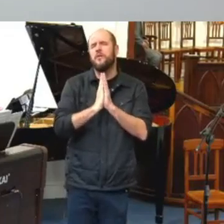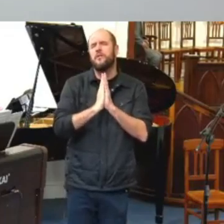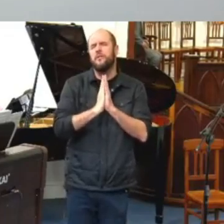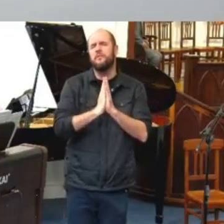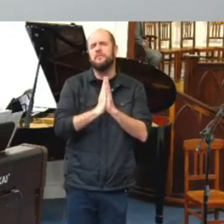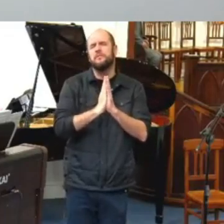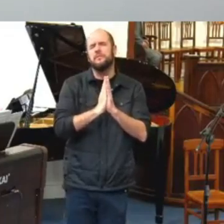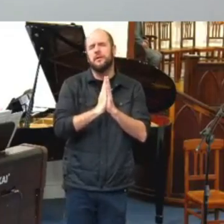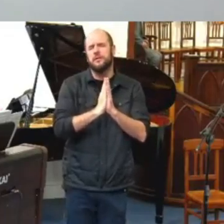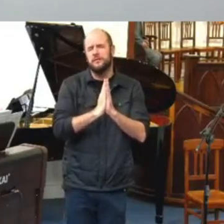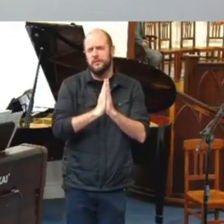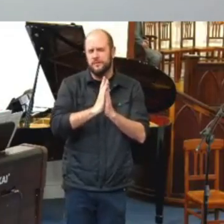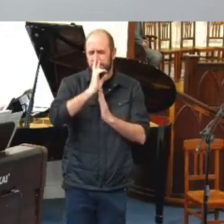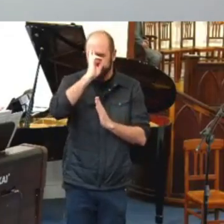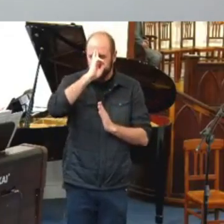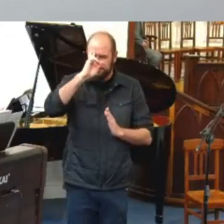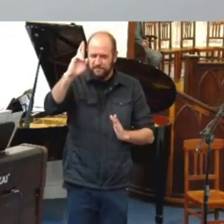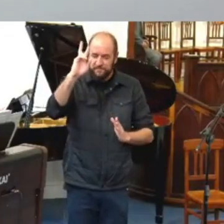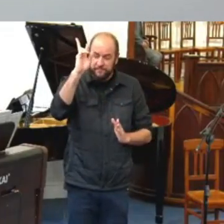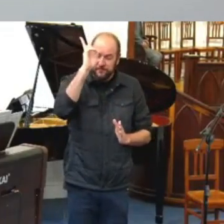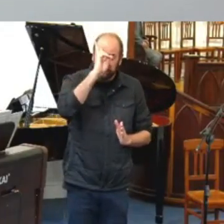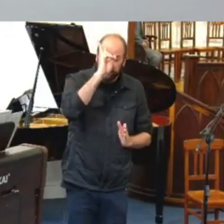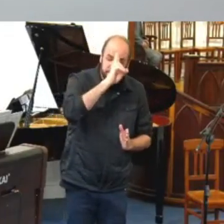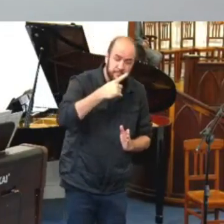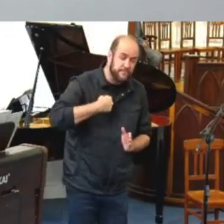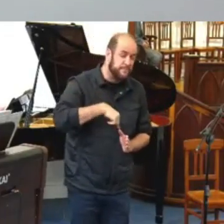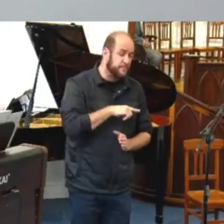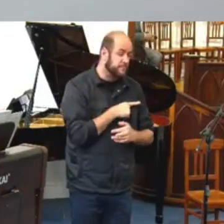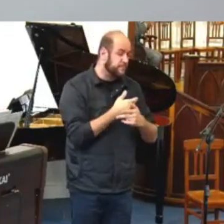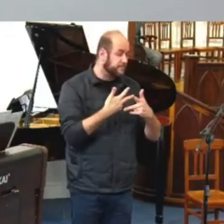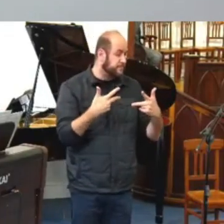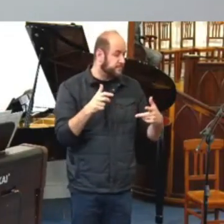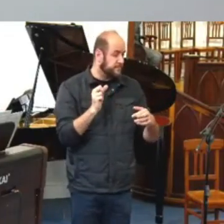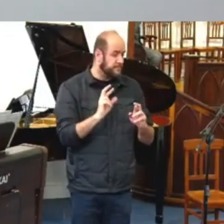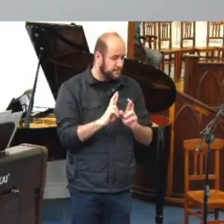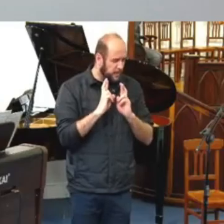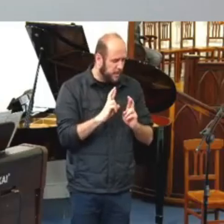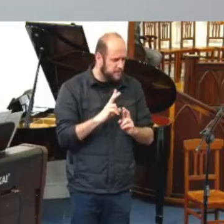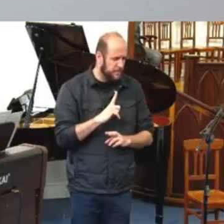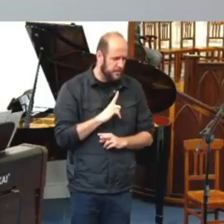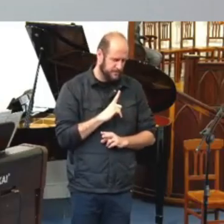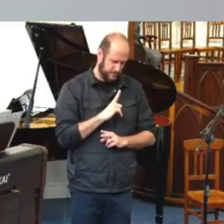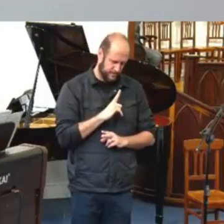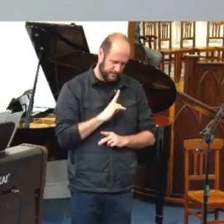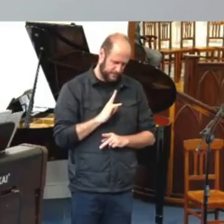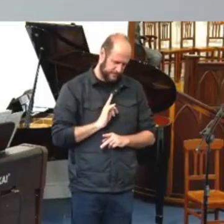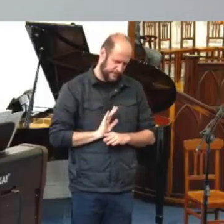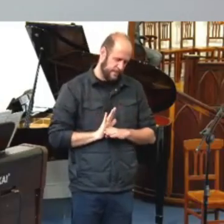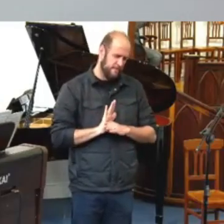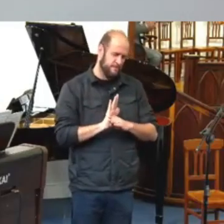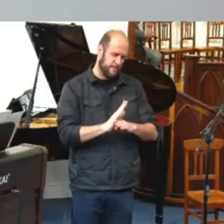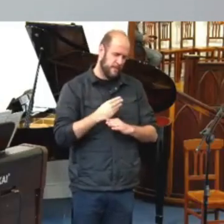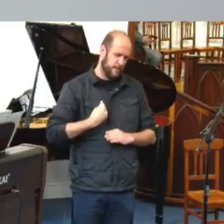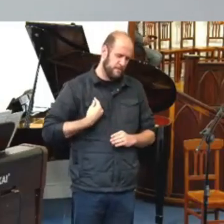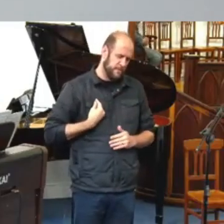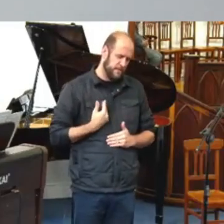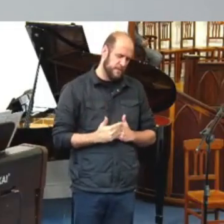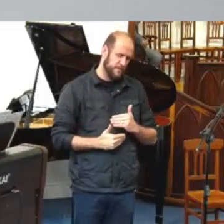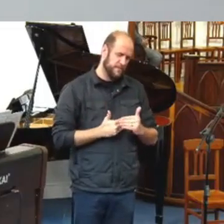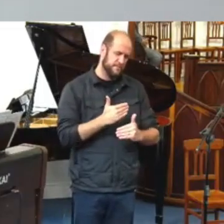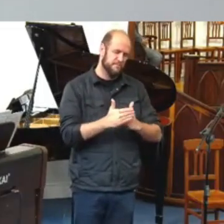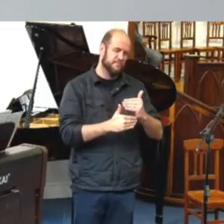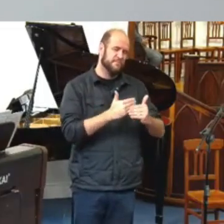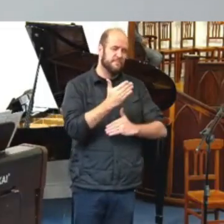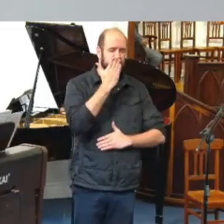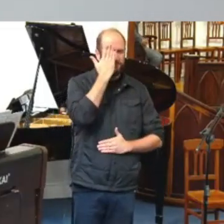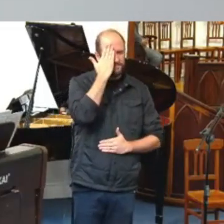possa trazer à memória aquilo que pode dar esperança e ajudá-los nessa caminhada, certo